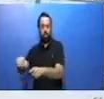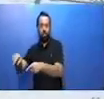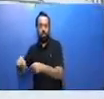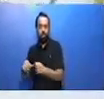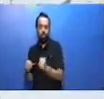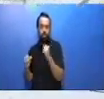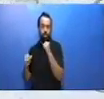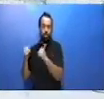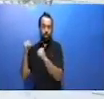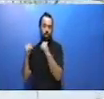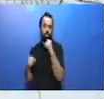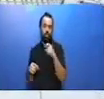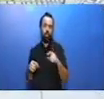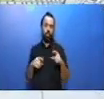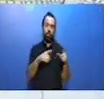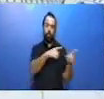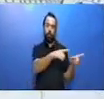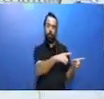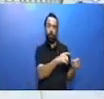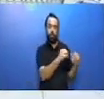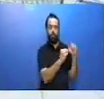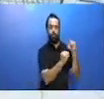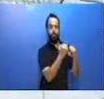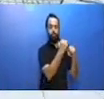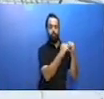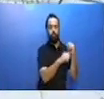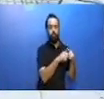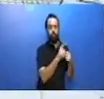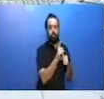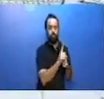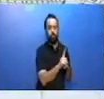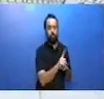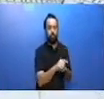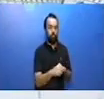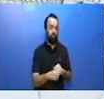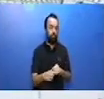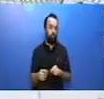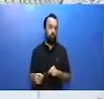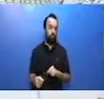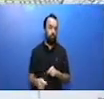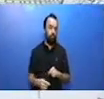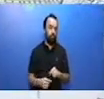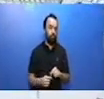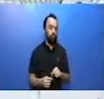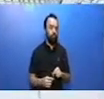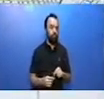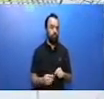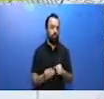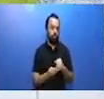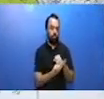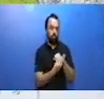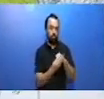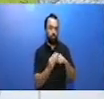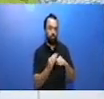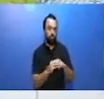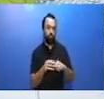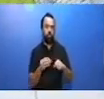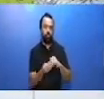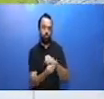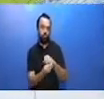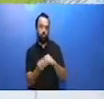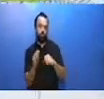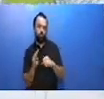e lá do outro lado do Distrito Industrial 1, aqui é o 1, aqui é o 2, e aqui os bairros, ó, Dom